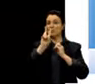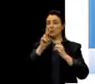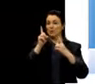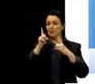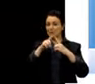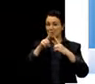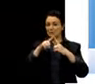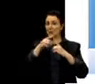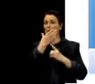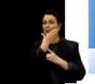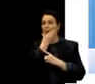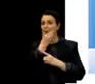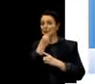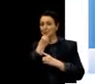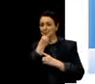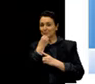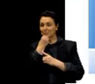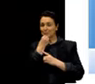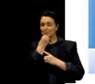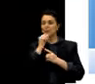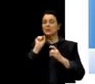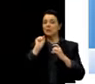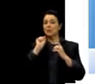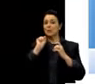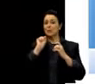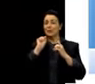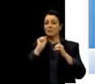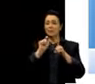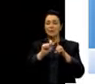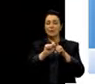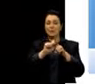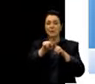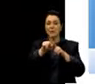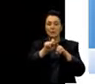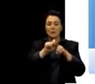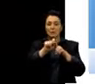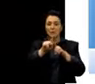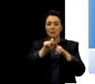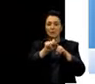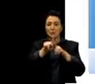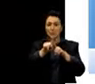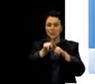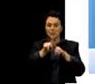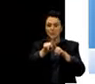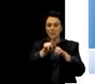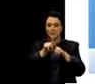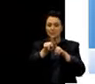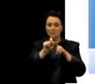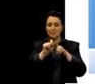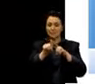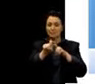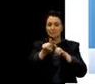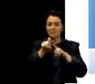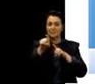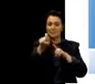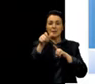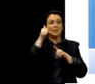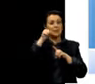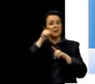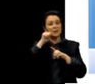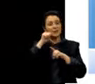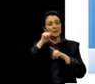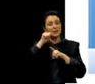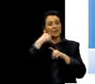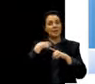gameta masculino, que é o espermatozoide, e o gameta feminino, que é o óvulo, o ovócito.